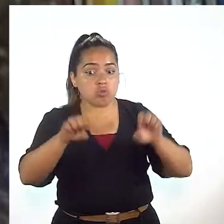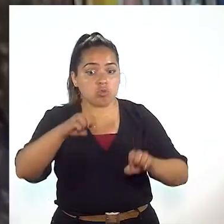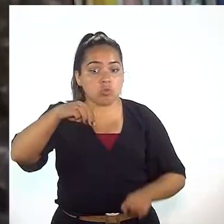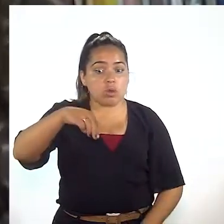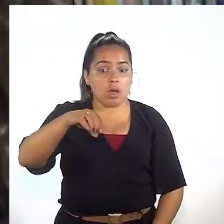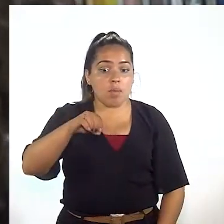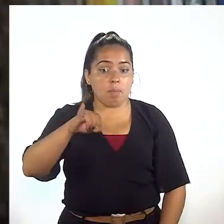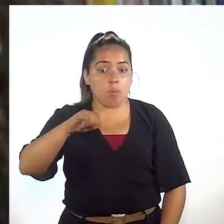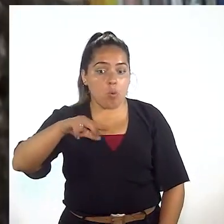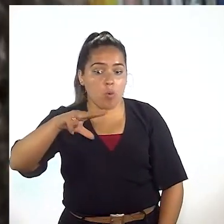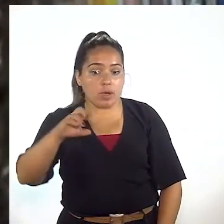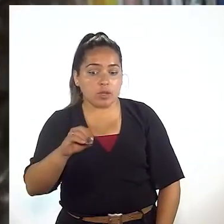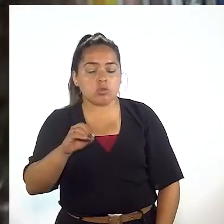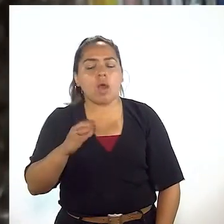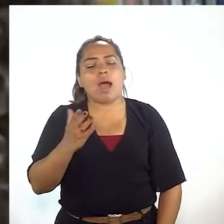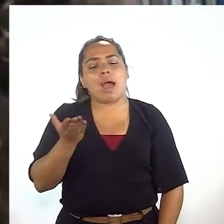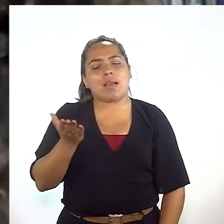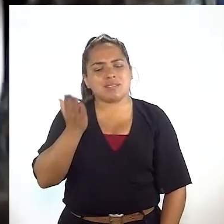estrutura do Moinho,